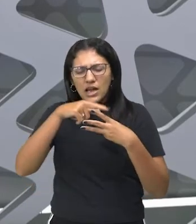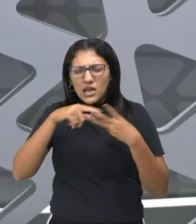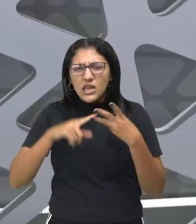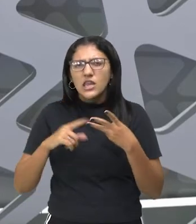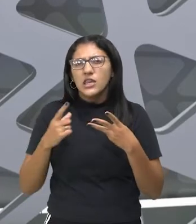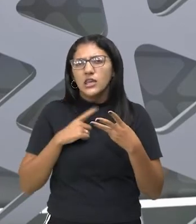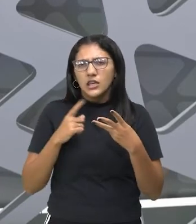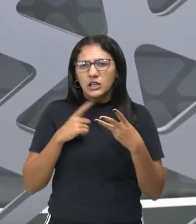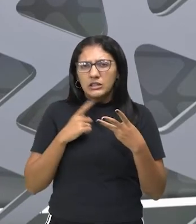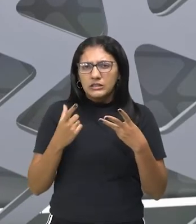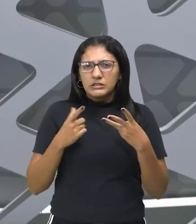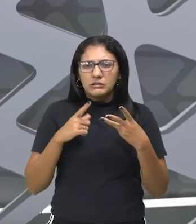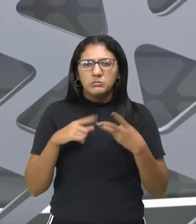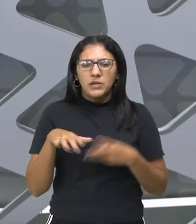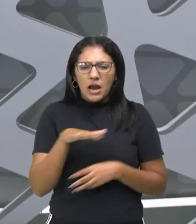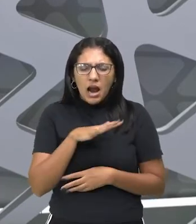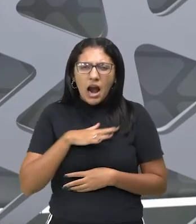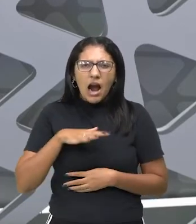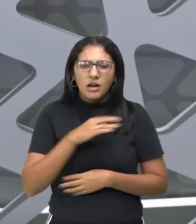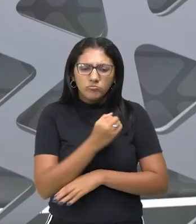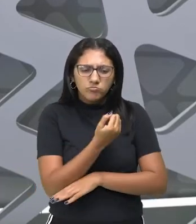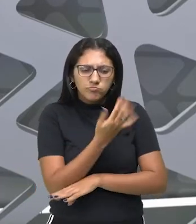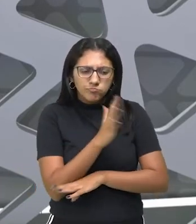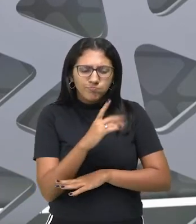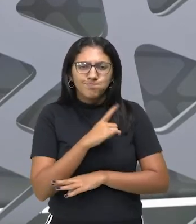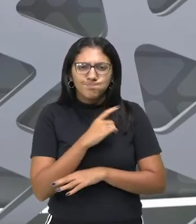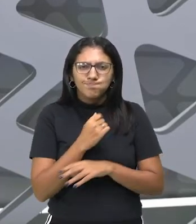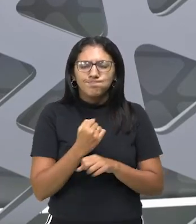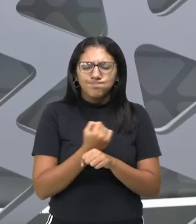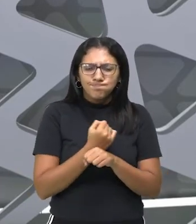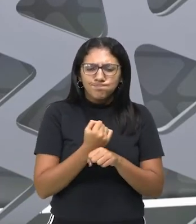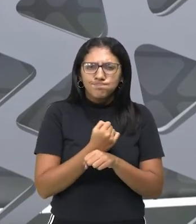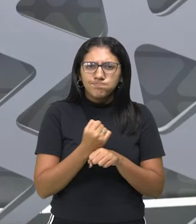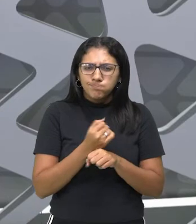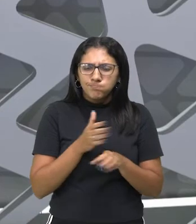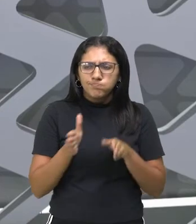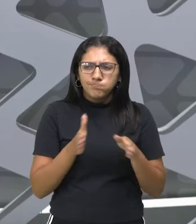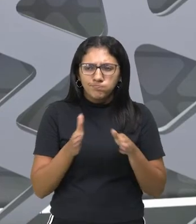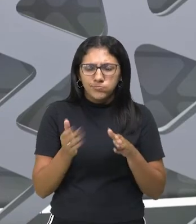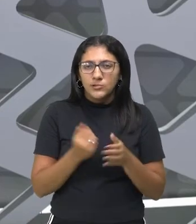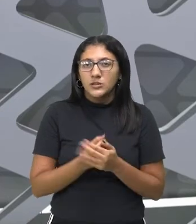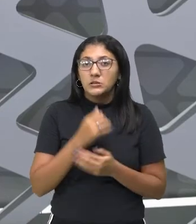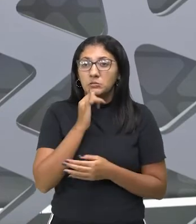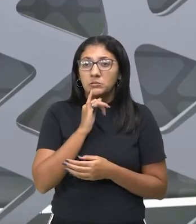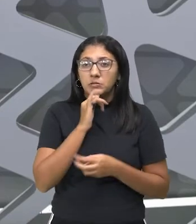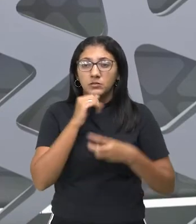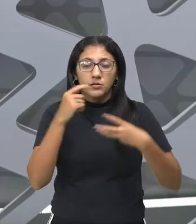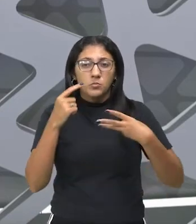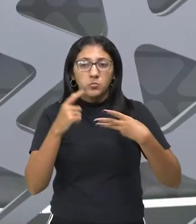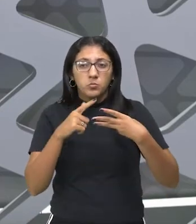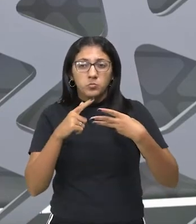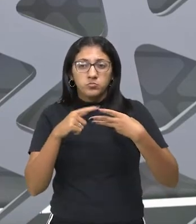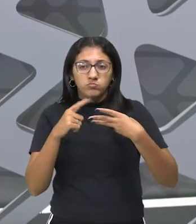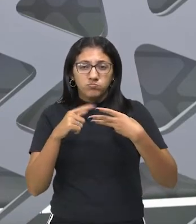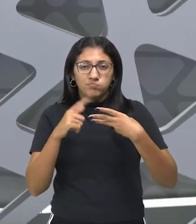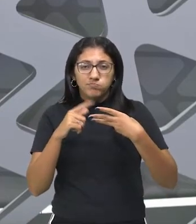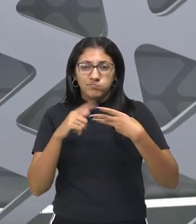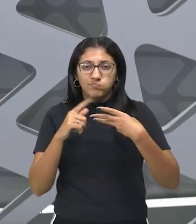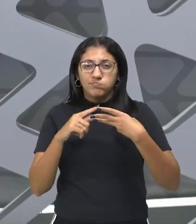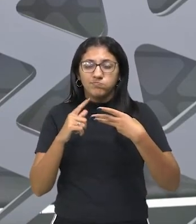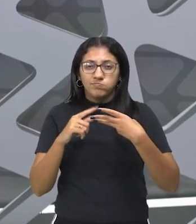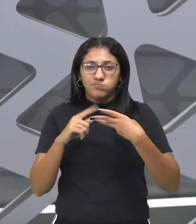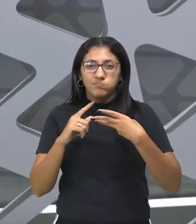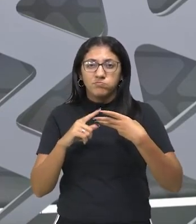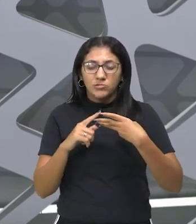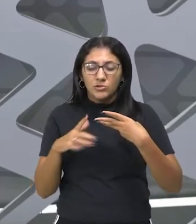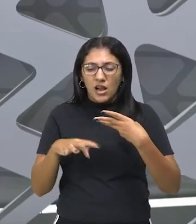gases, eles perduram na natureza por um bom intervalo de tempo. Por exemplo, o dióxido de carbono, ele dura na natureza